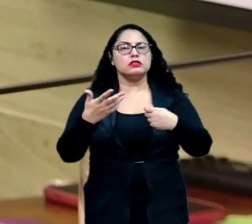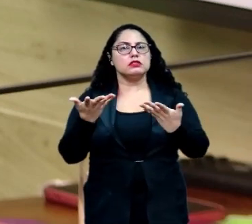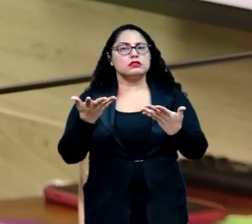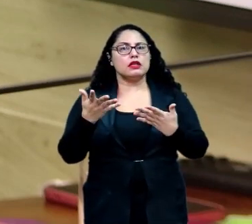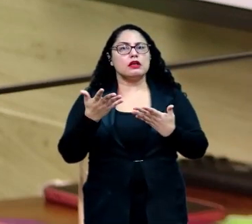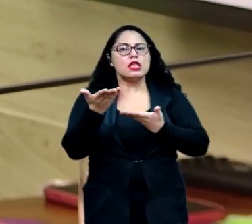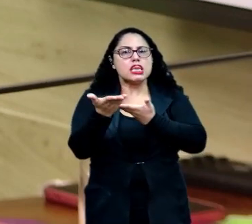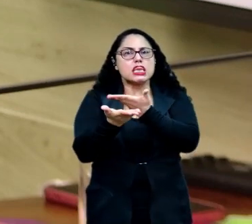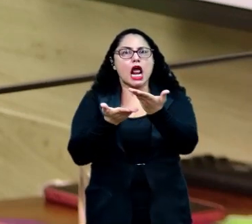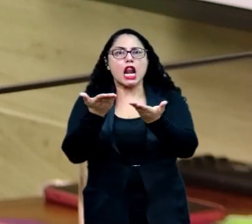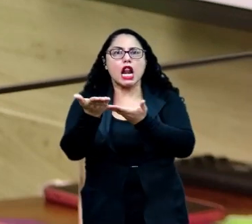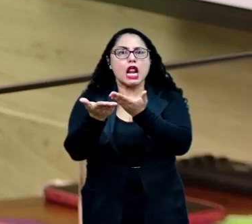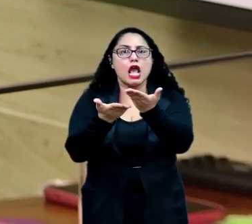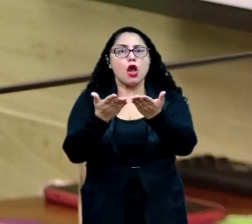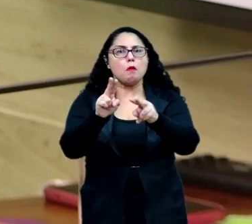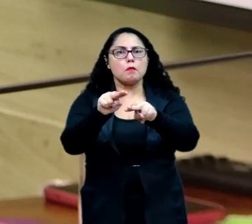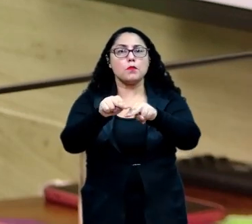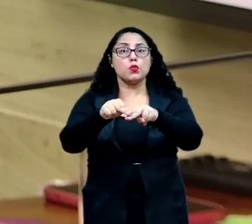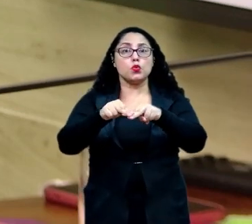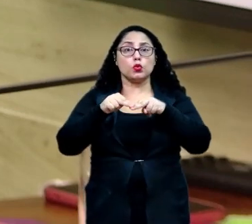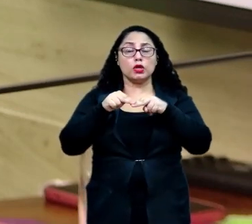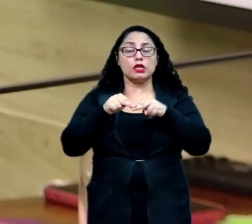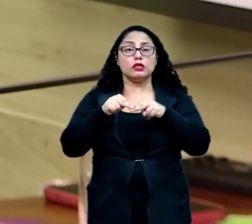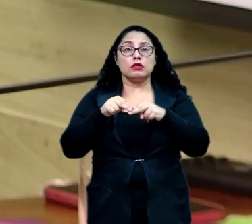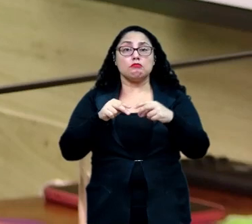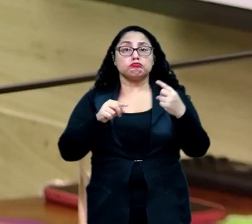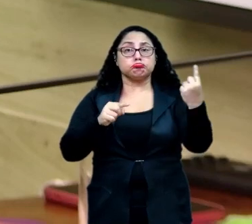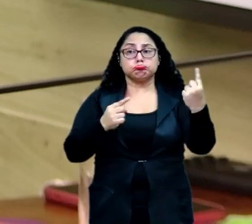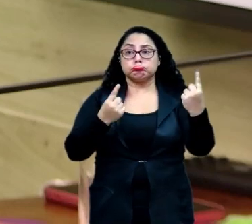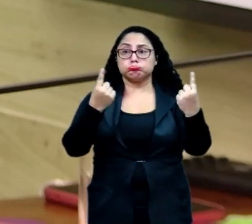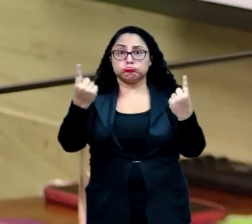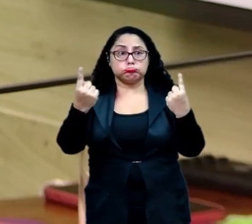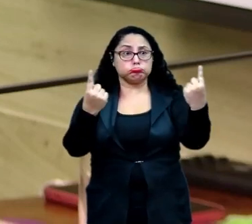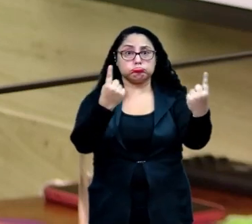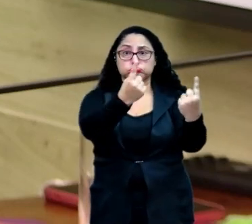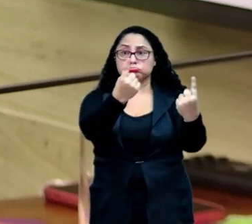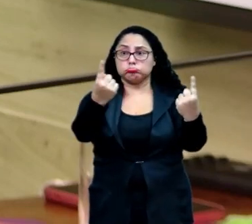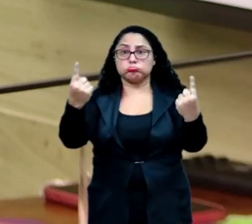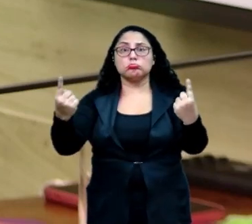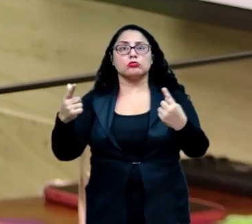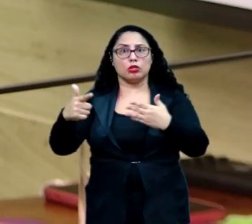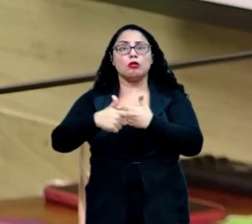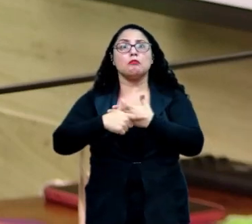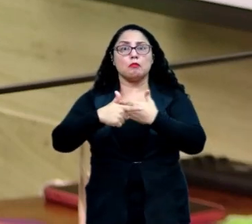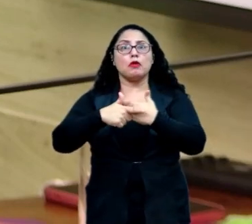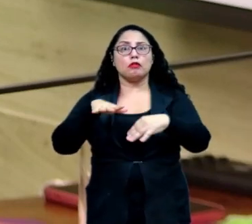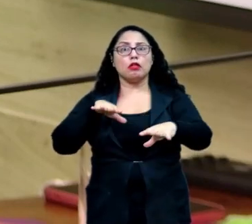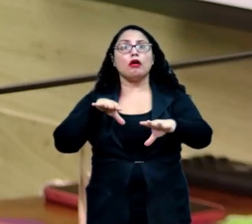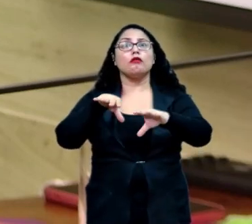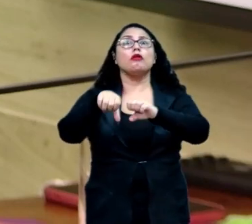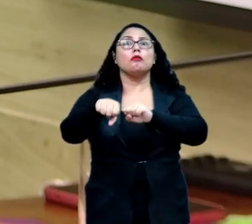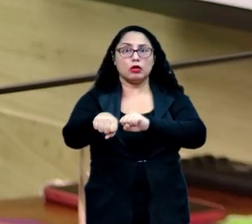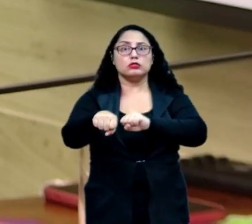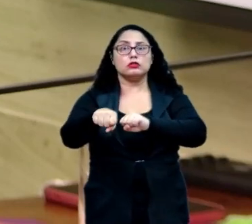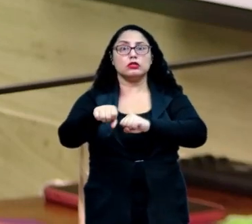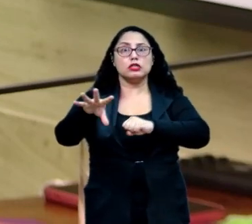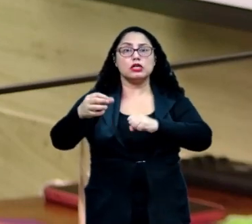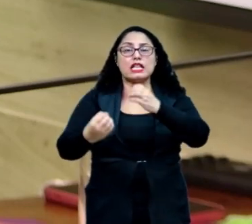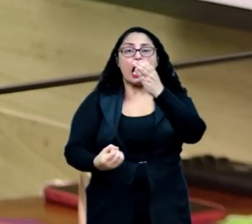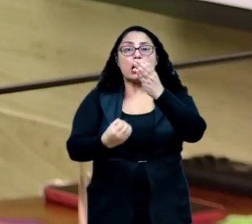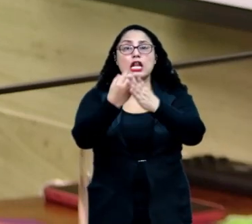ir tratando. Por isso, cada um tem um papel na formação e na construção